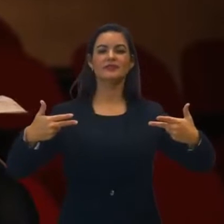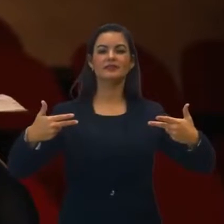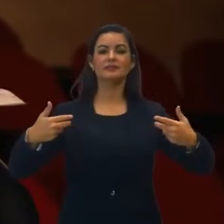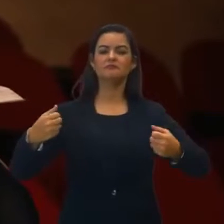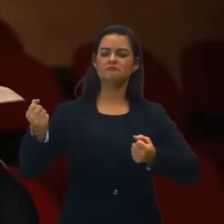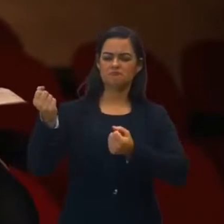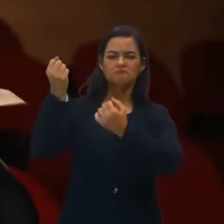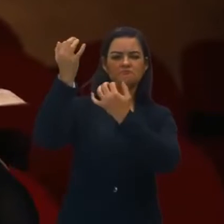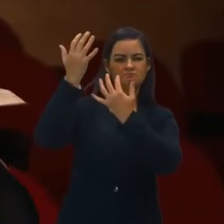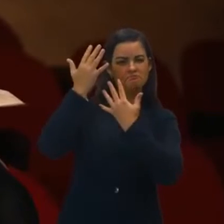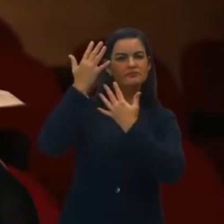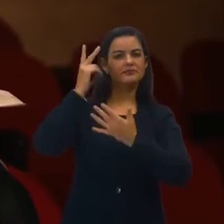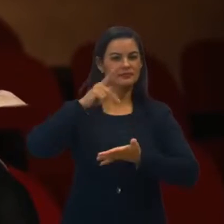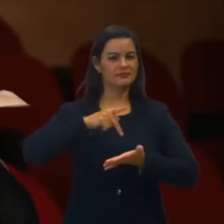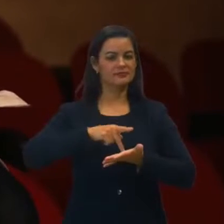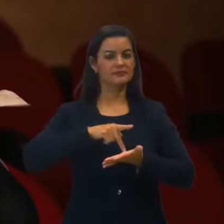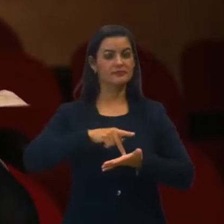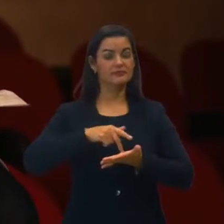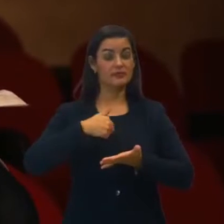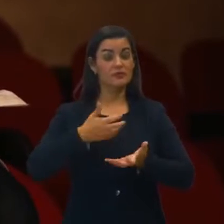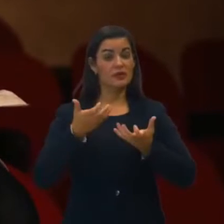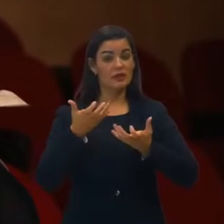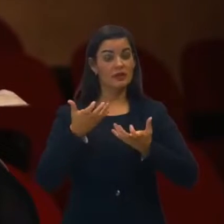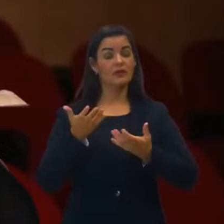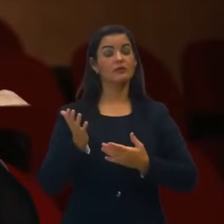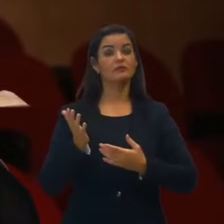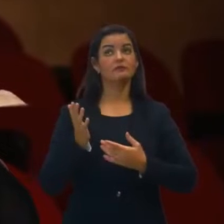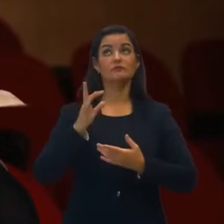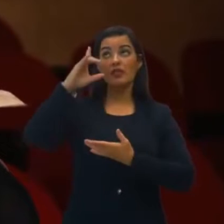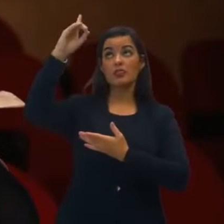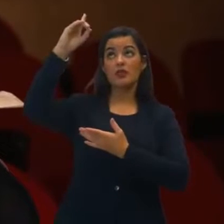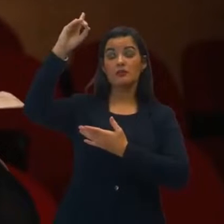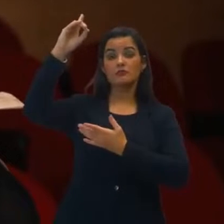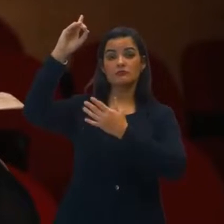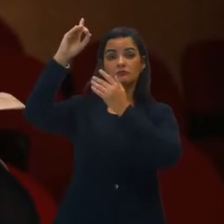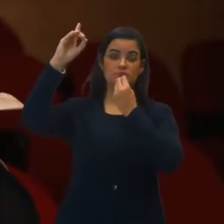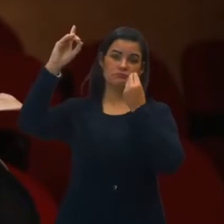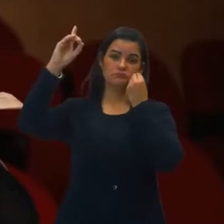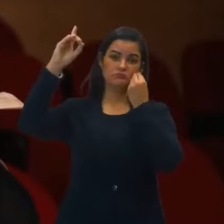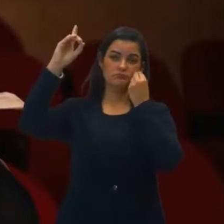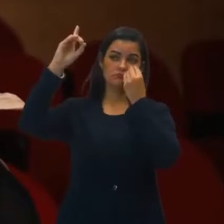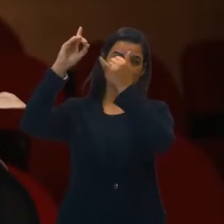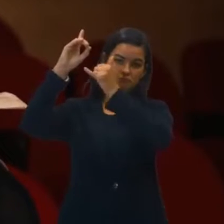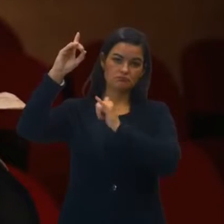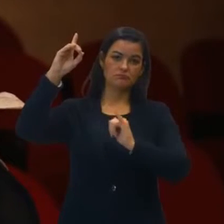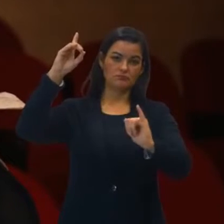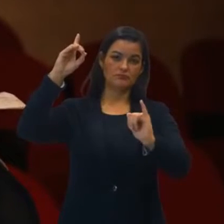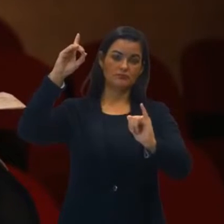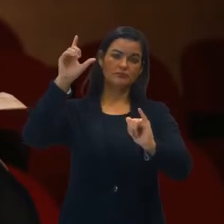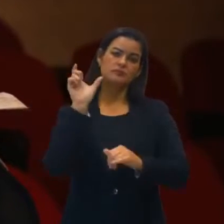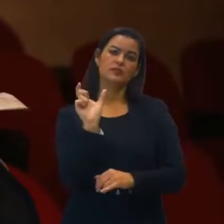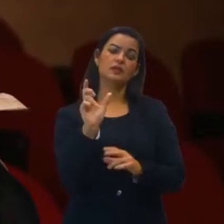abençoadoras. Eu quero trazer agora, da parte de Deus, para o seu coração, uma palavra